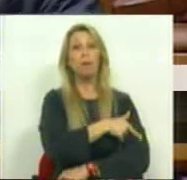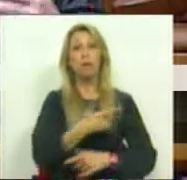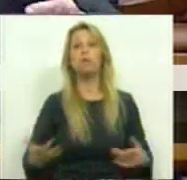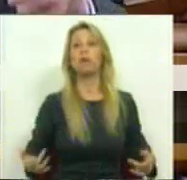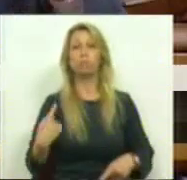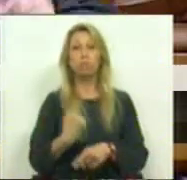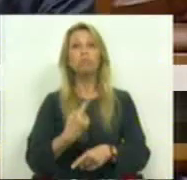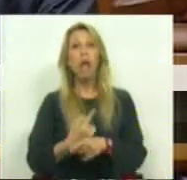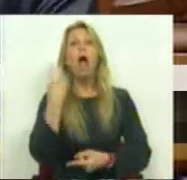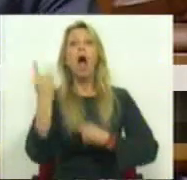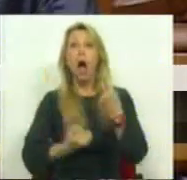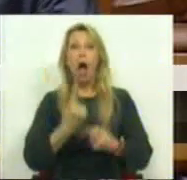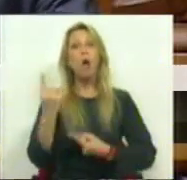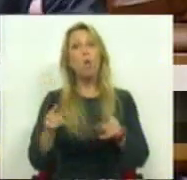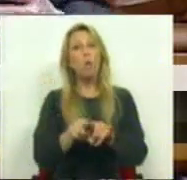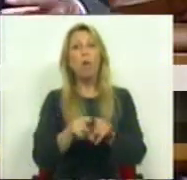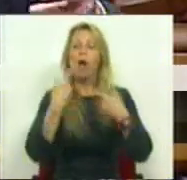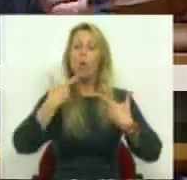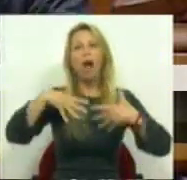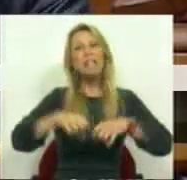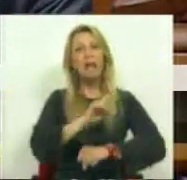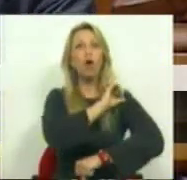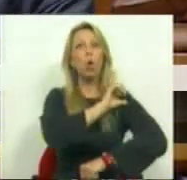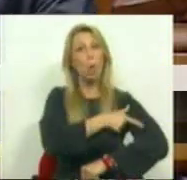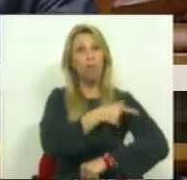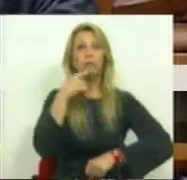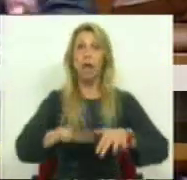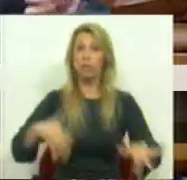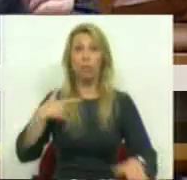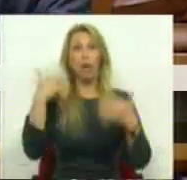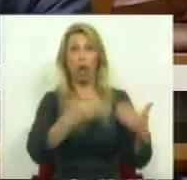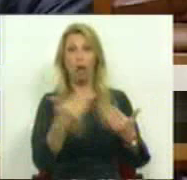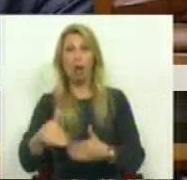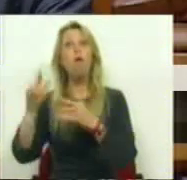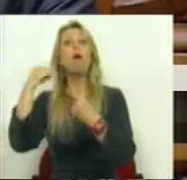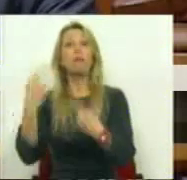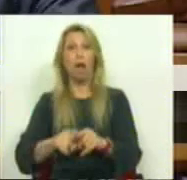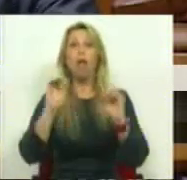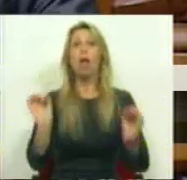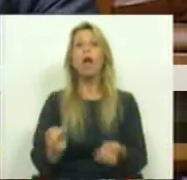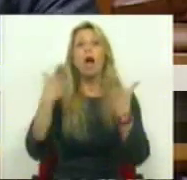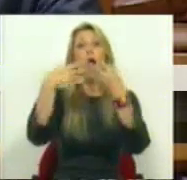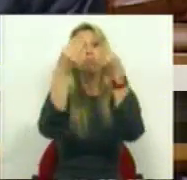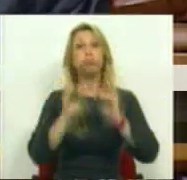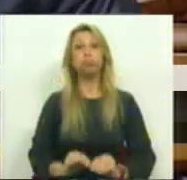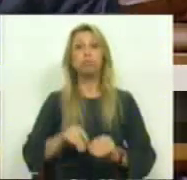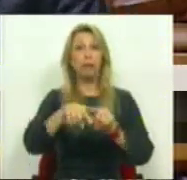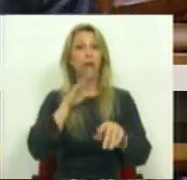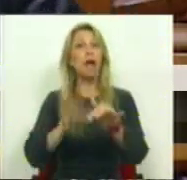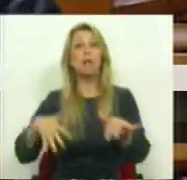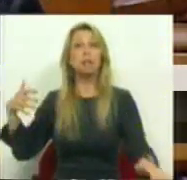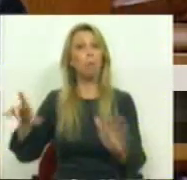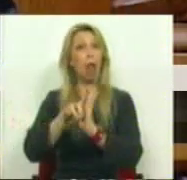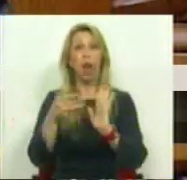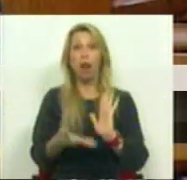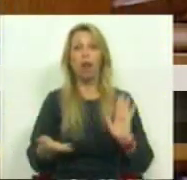de reserva absoluta de competência da Assembleia, têm várias limitações à elaboração legislativa por parte da Assembleia. E, aliás, o paralelo